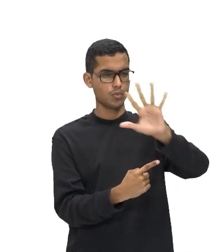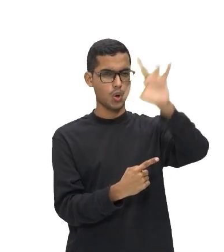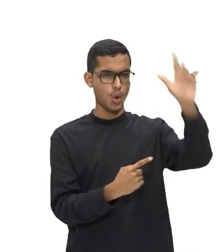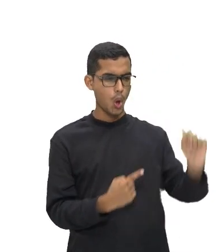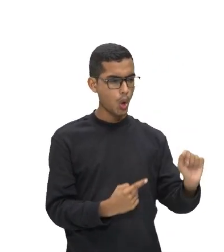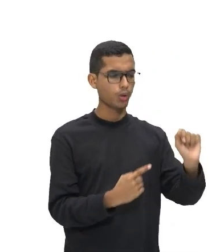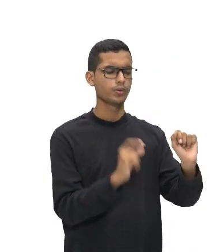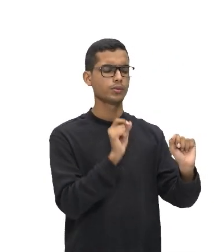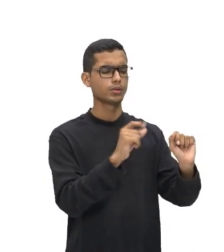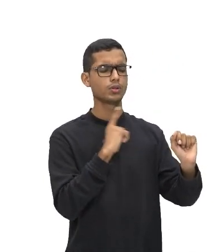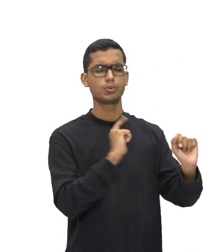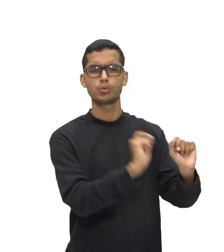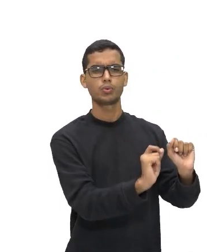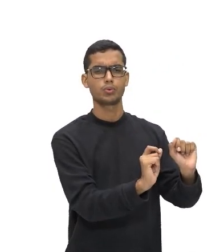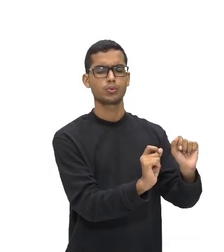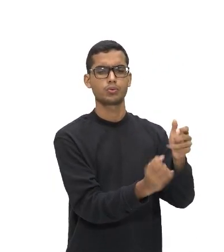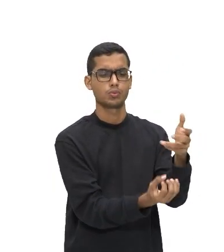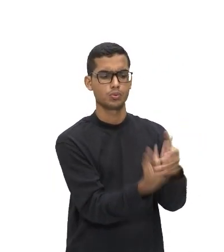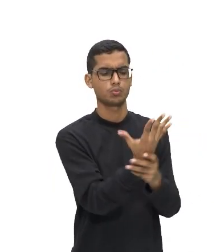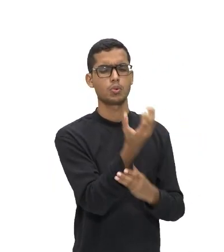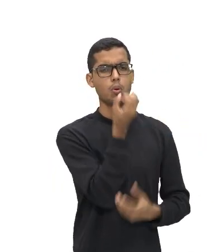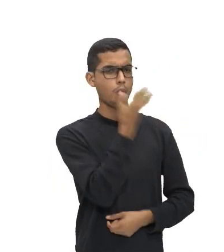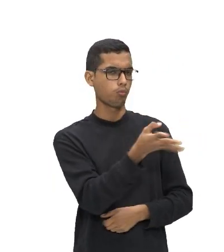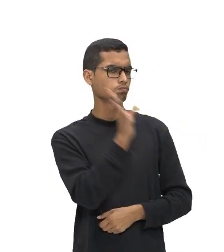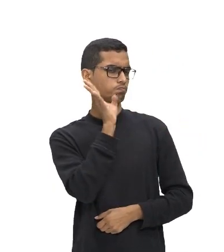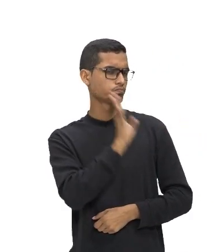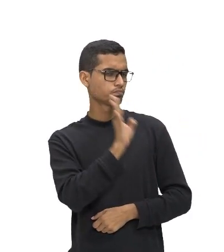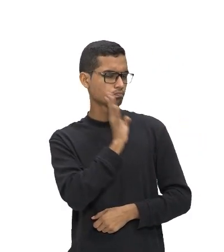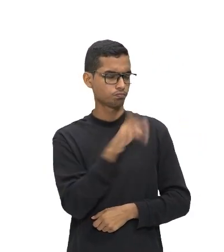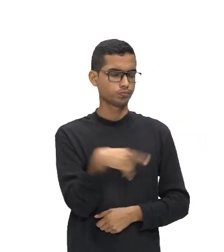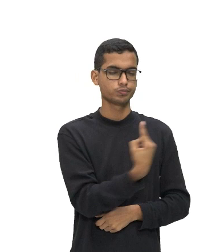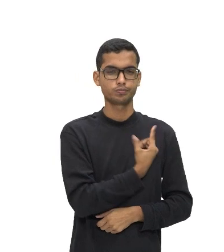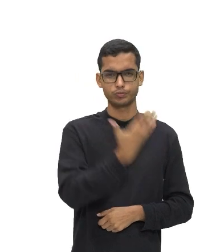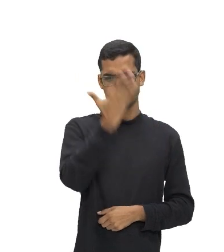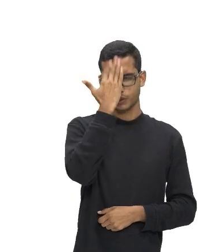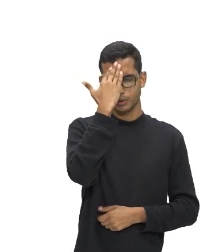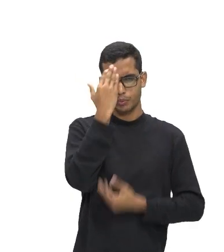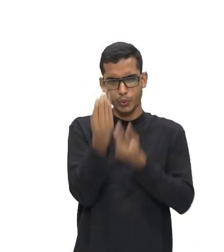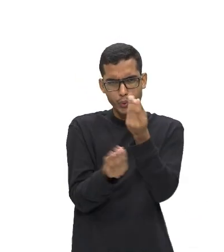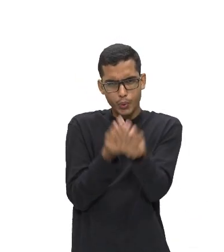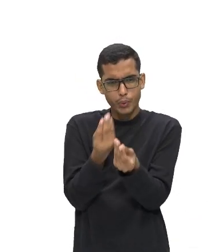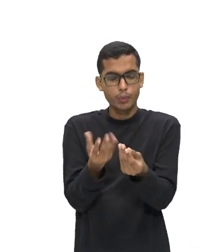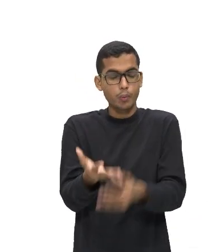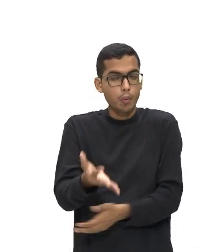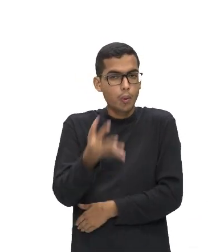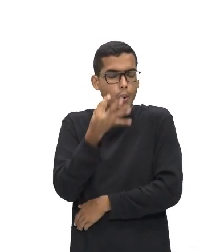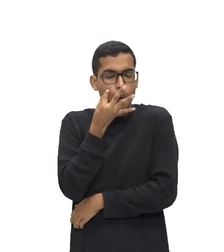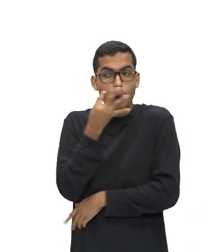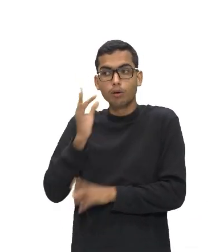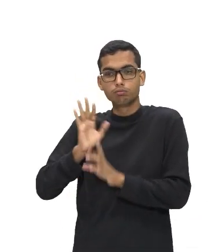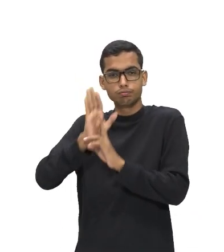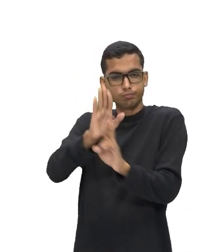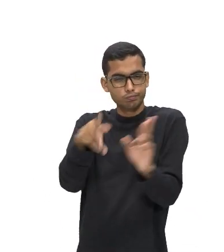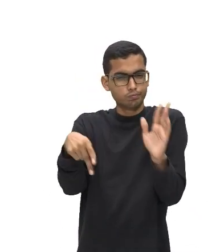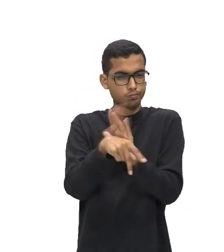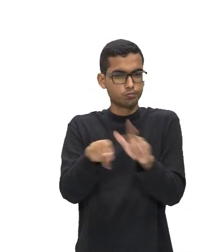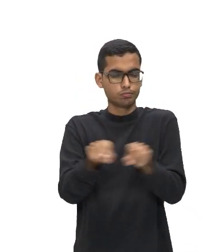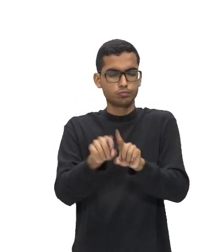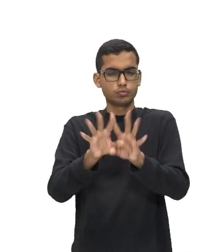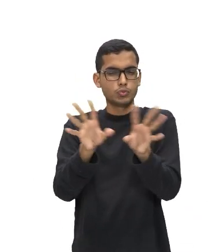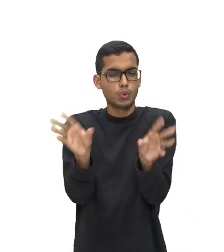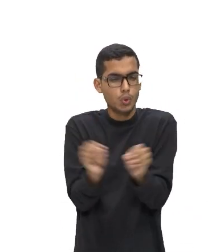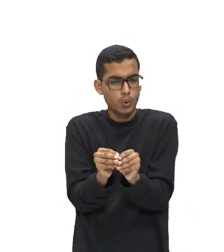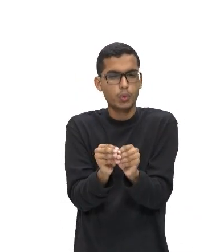origem boa, uma origem legal, para que a gente realmente consiga ter uma realidade representada de forma